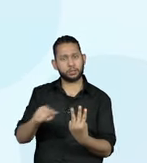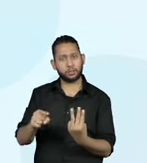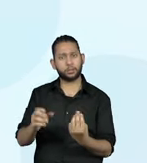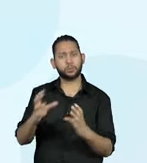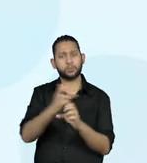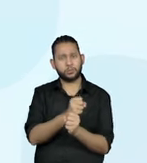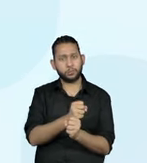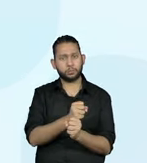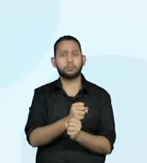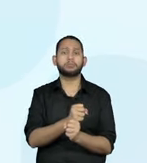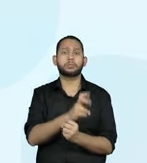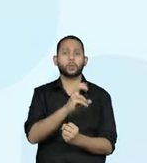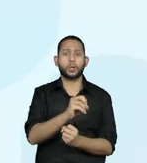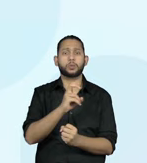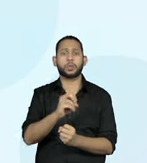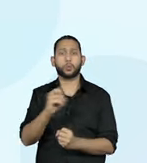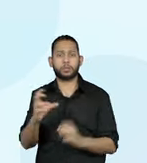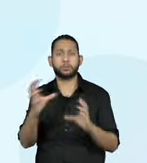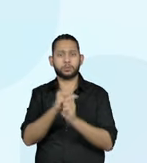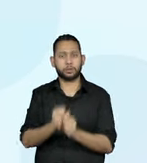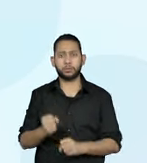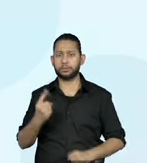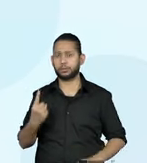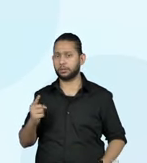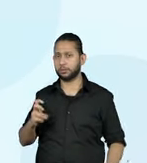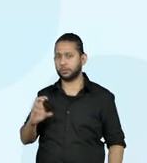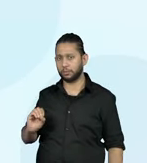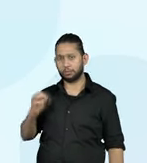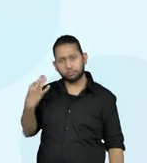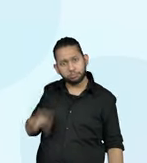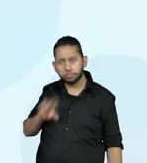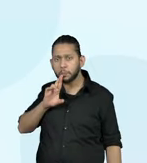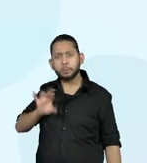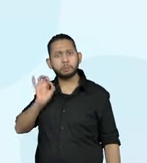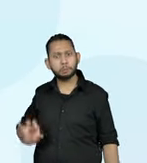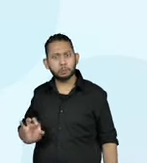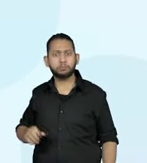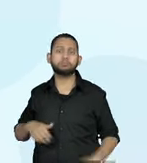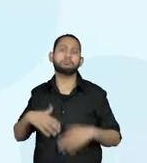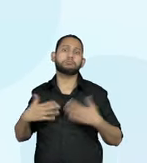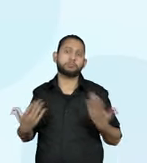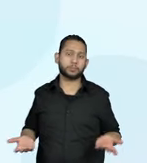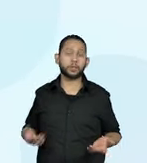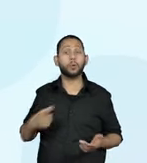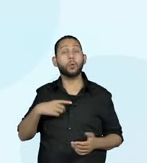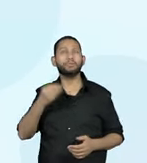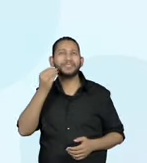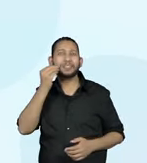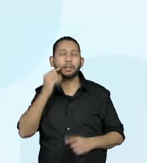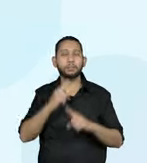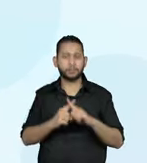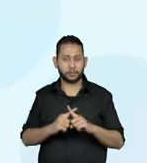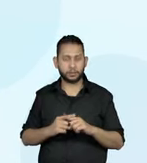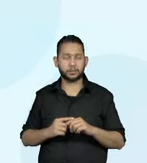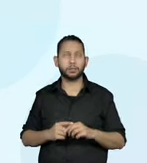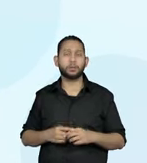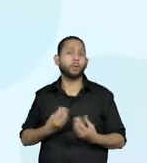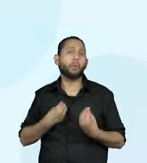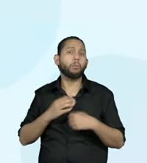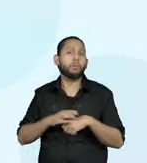3 vezes o valor 50. E aí eu ia chegar em 150. Ou não, quero fazer de multiplicação, pro. Como é